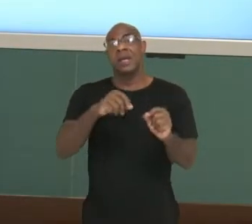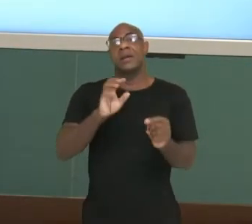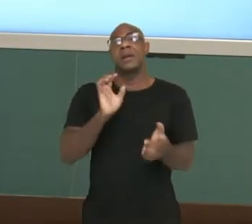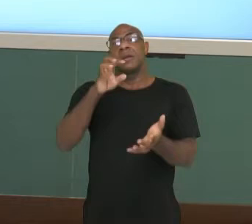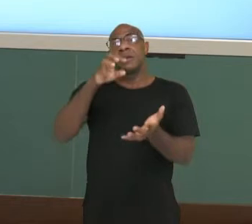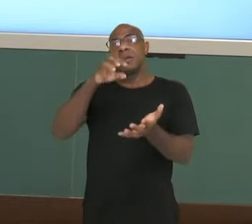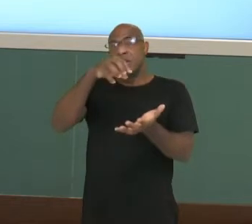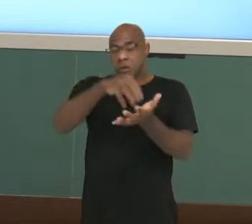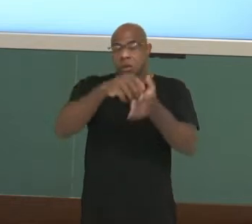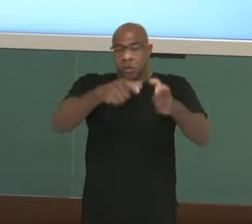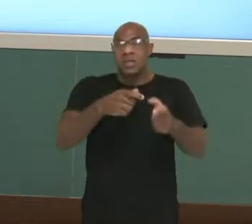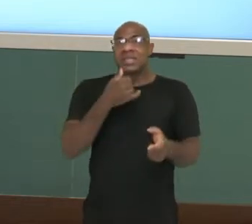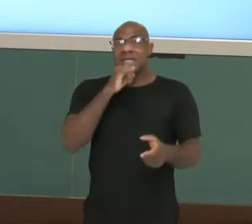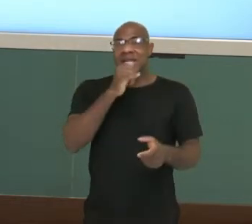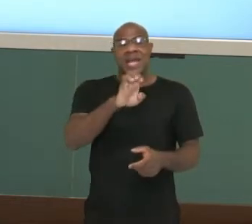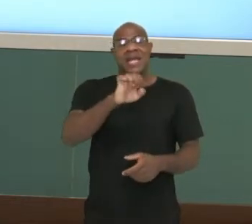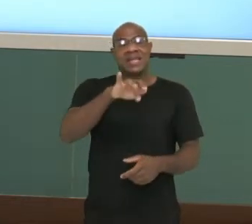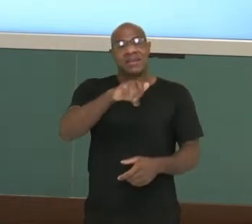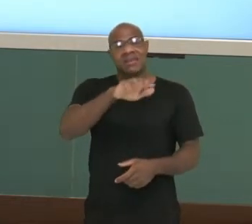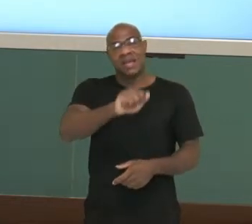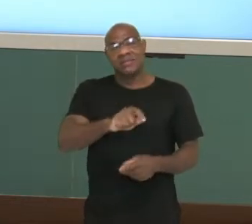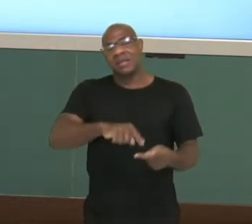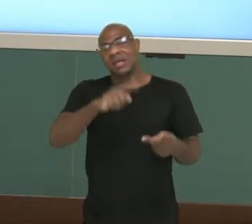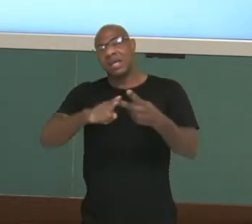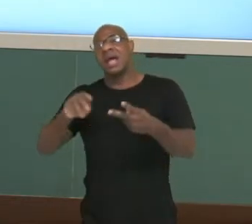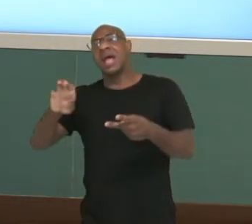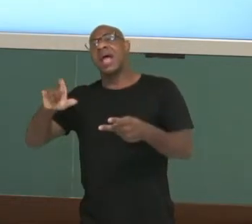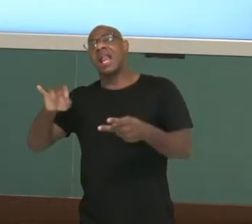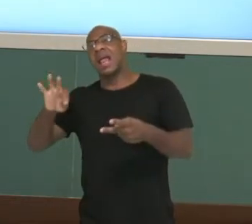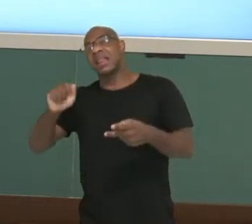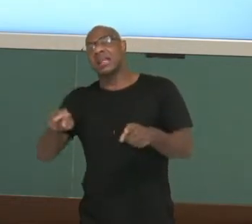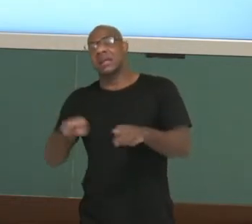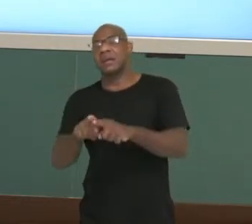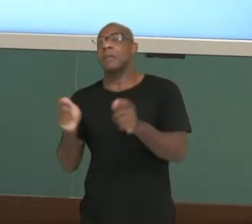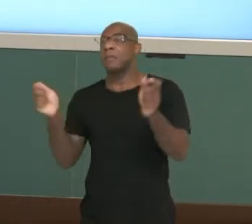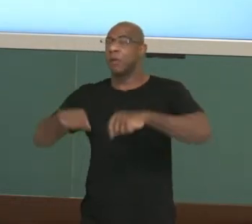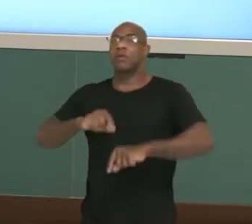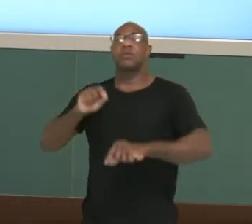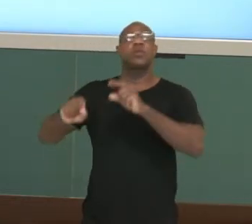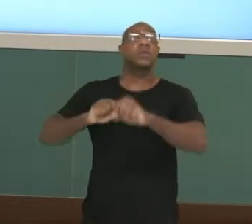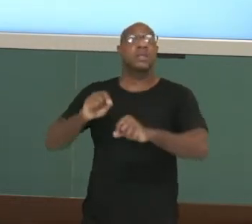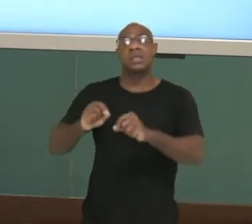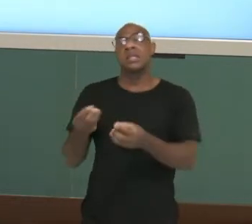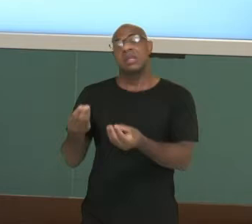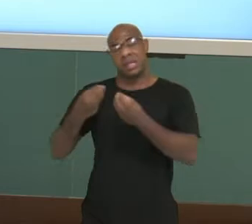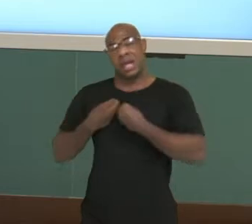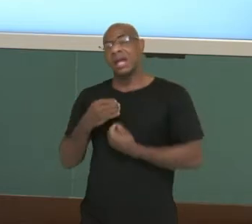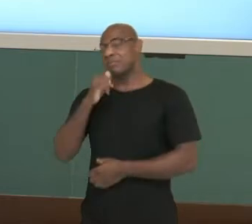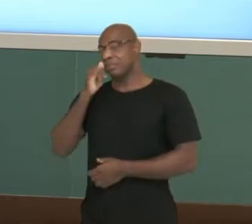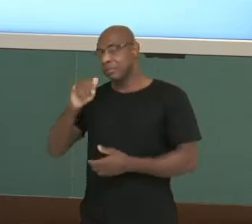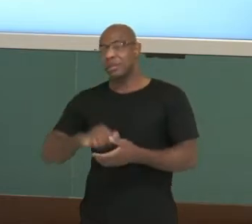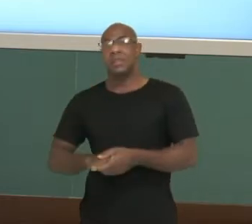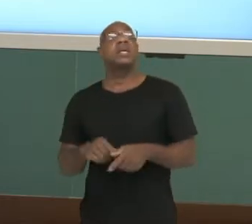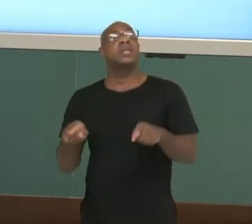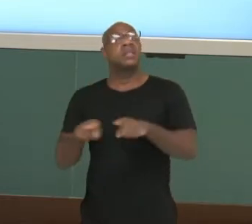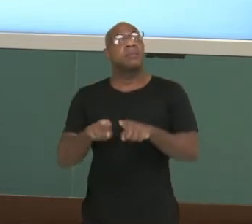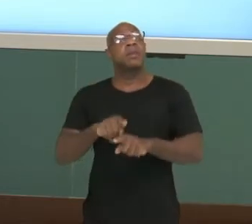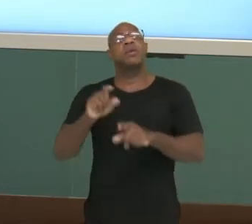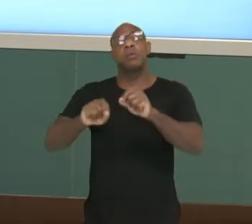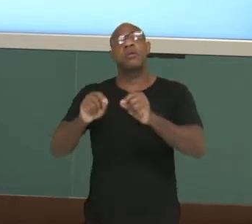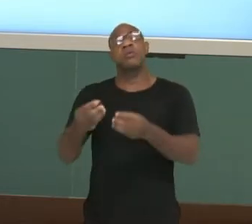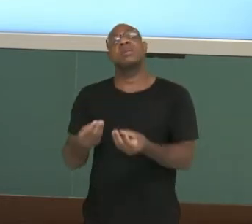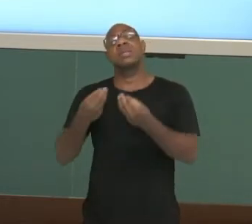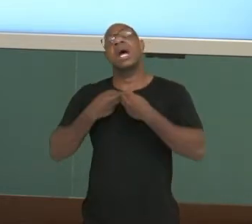matriz energética e matriz elétrica, ou seja, aquilo que nos pode dar eletricidade ou aquilo que pode nos